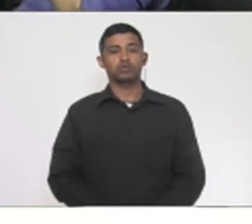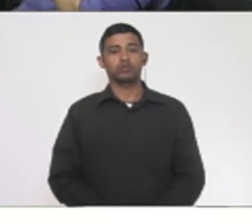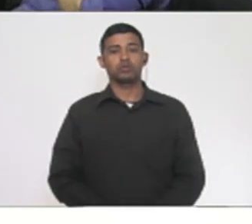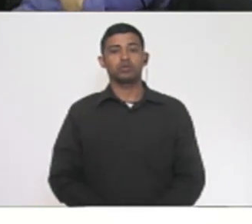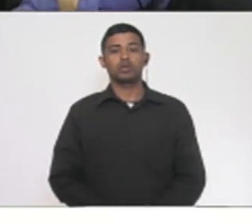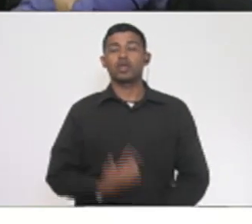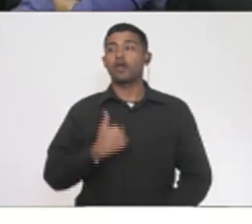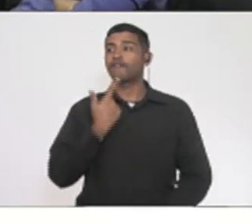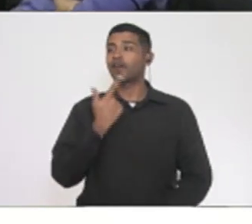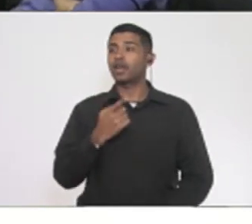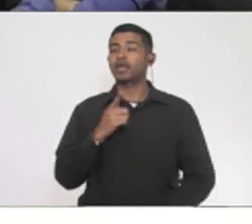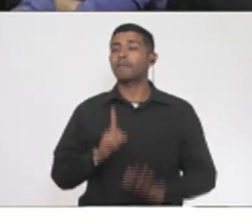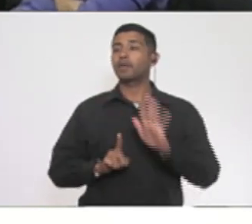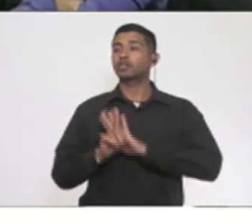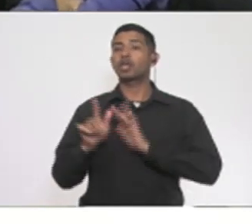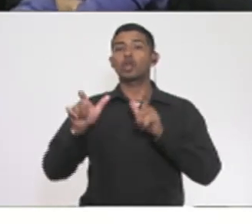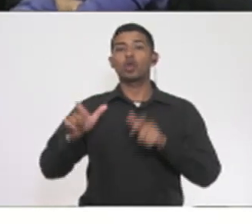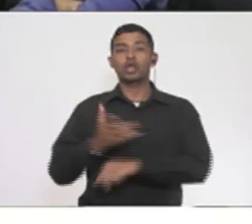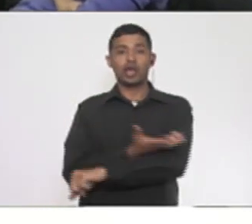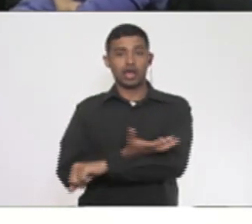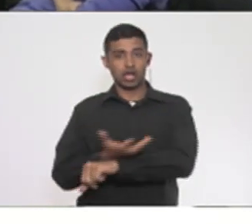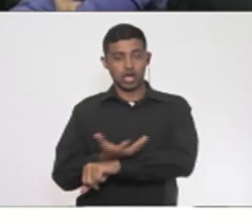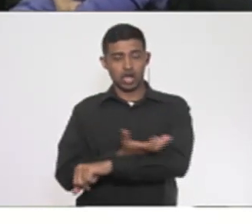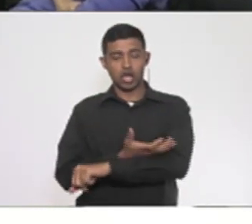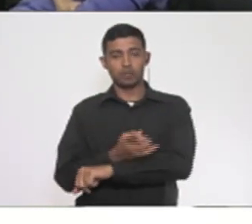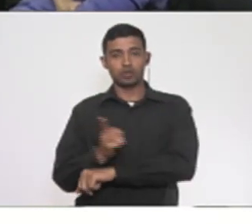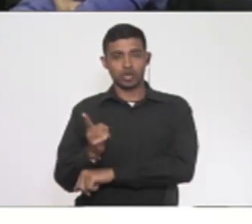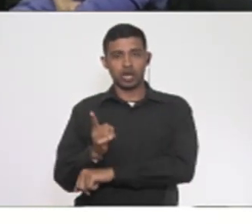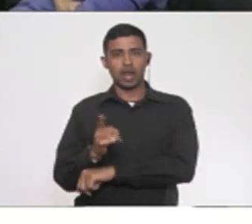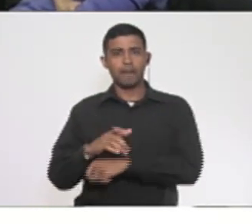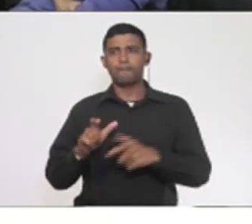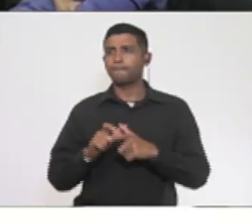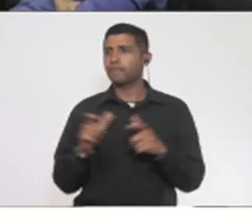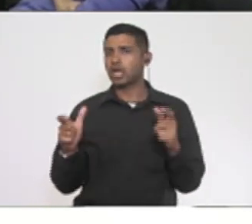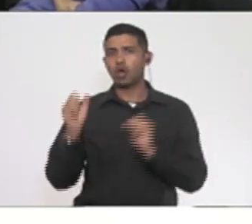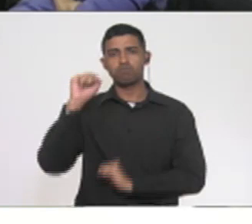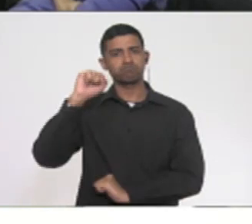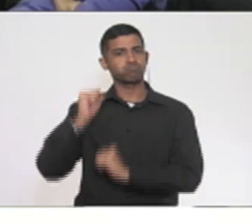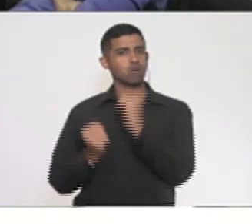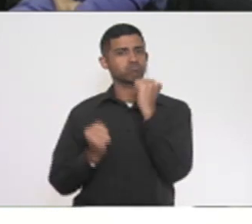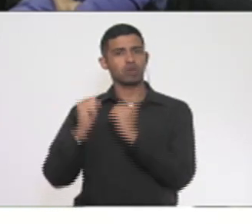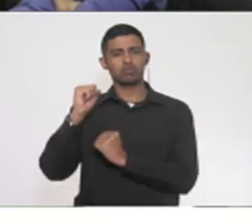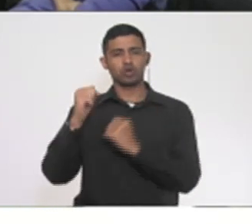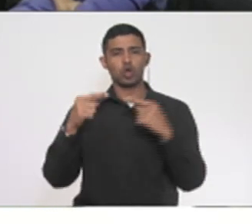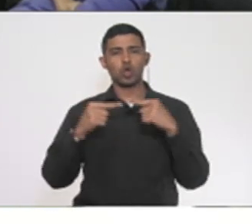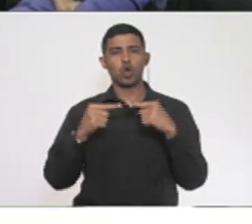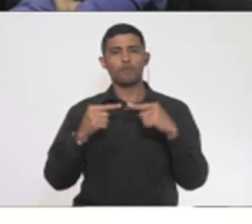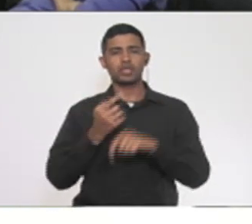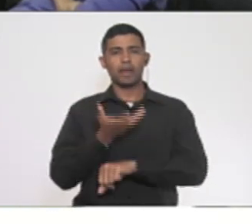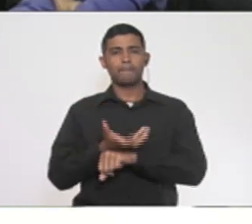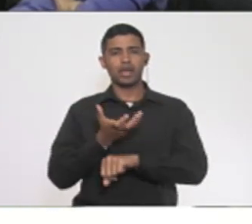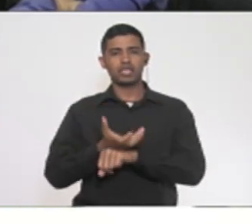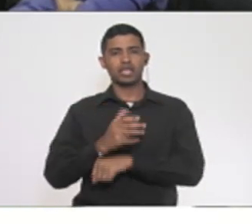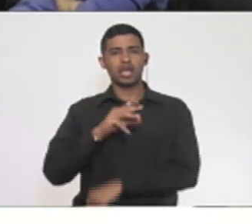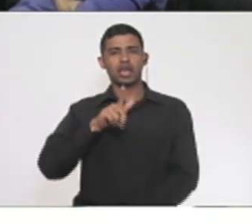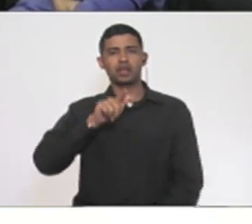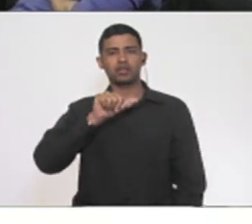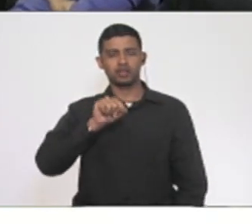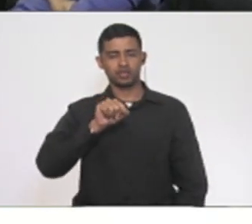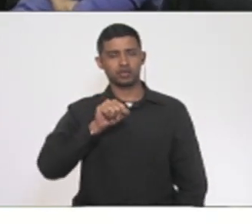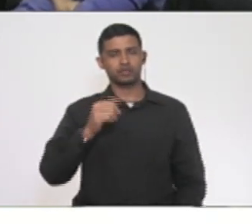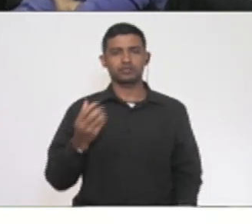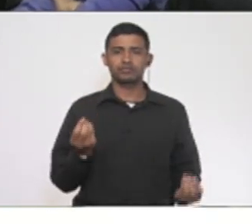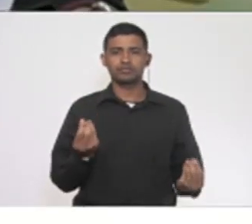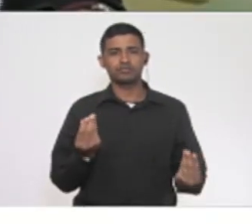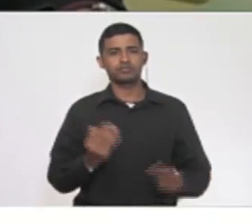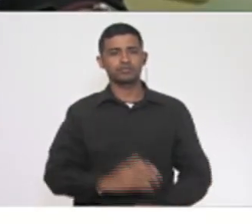de Campos ser o maior produtor, ali por conta da questão de Macaé, de gás, e a gente ter uma discrepância